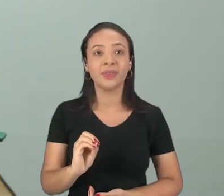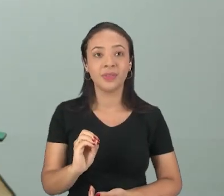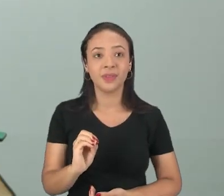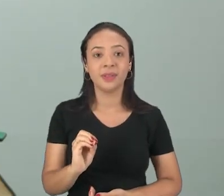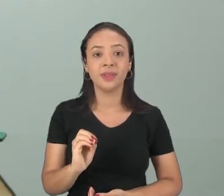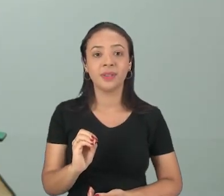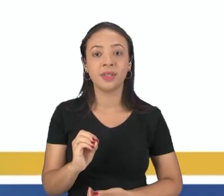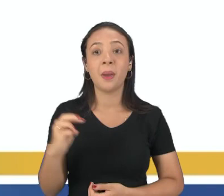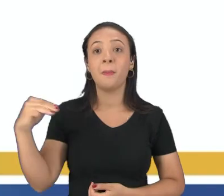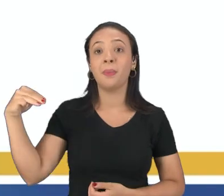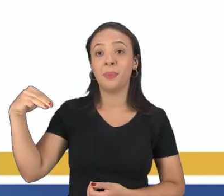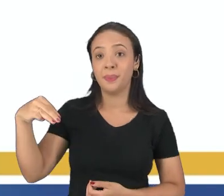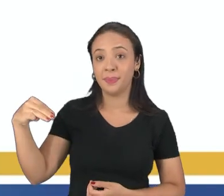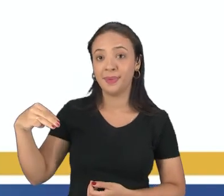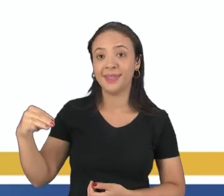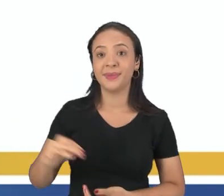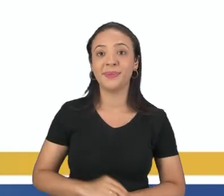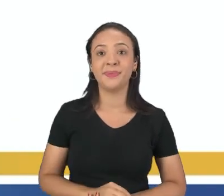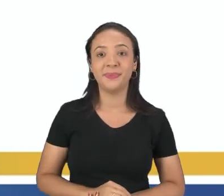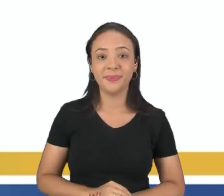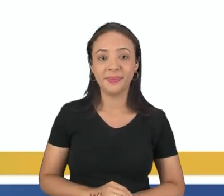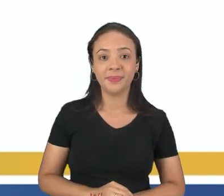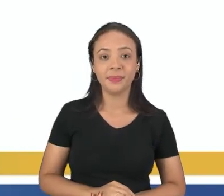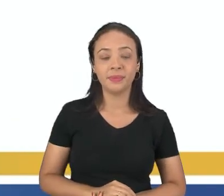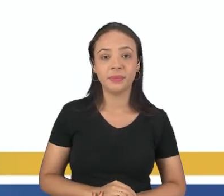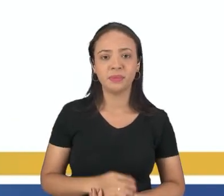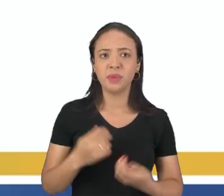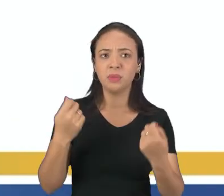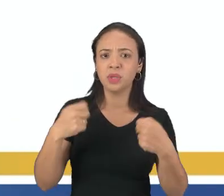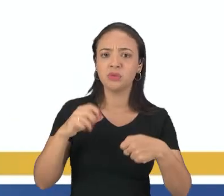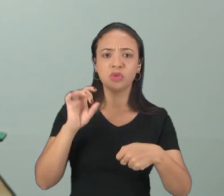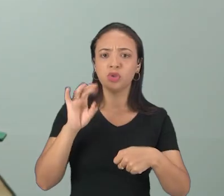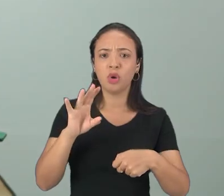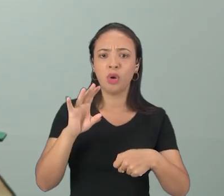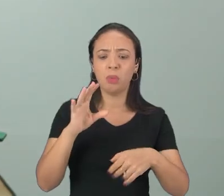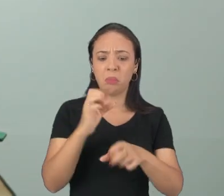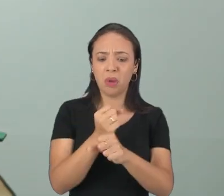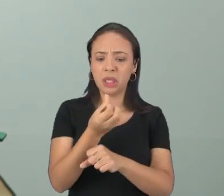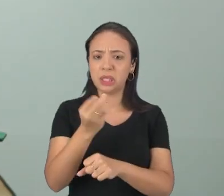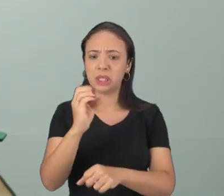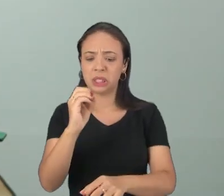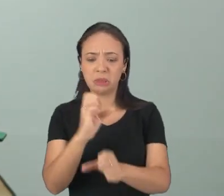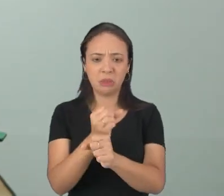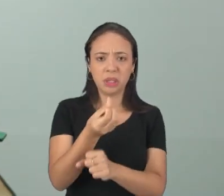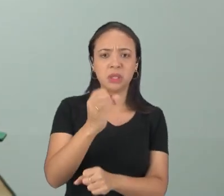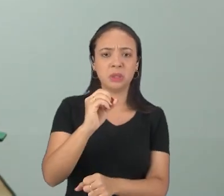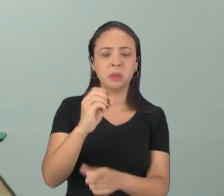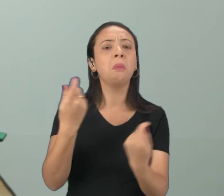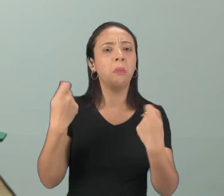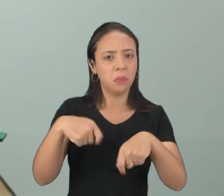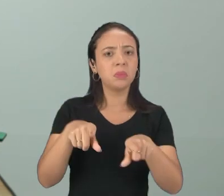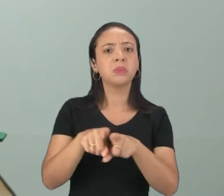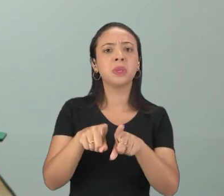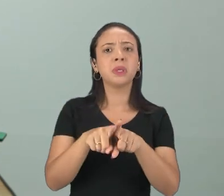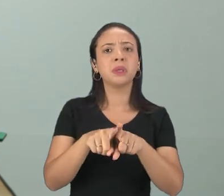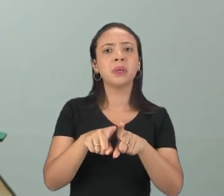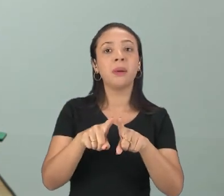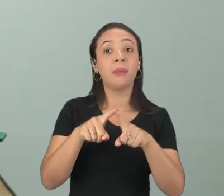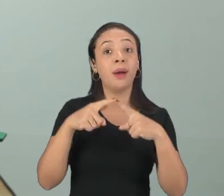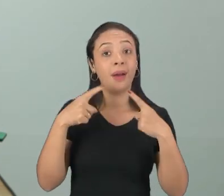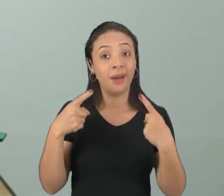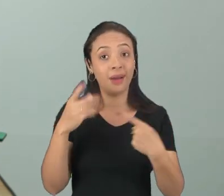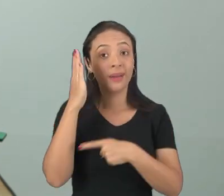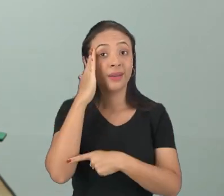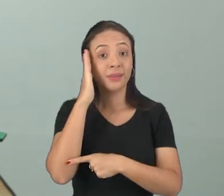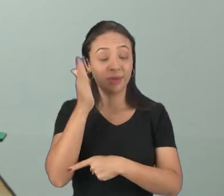240 minutos, né? Poderia ir só adicionando mais 60, poderia. Mas a gente